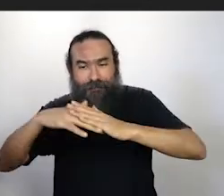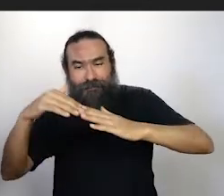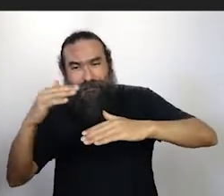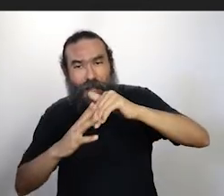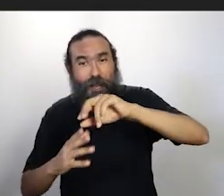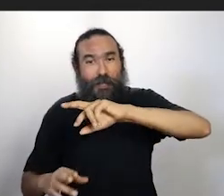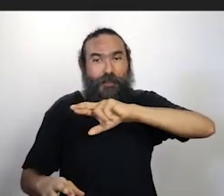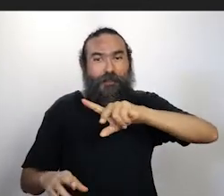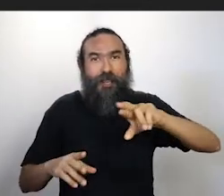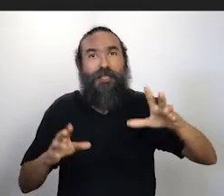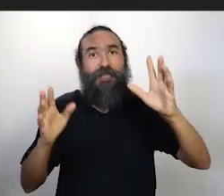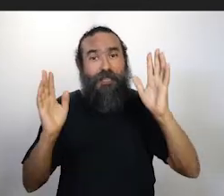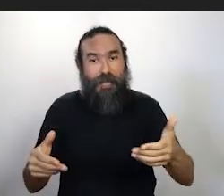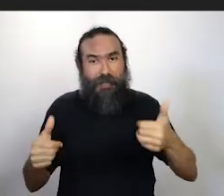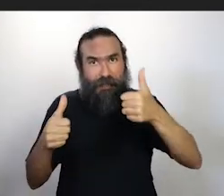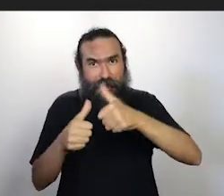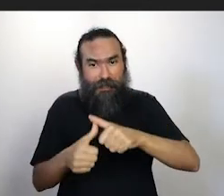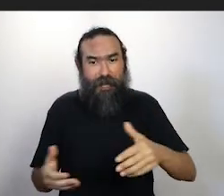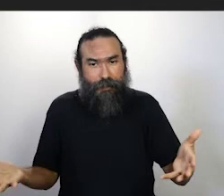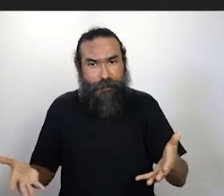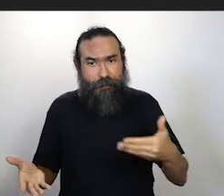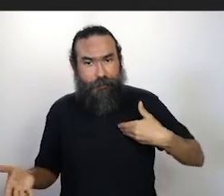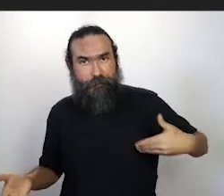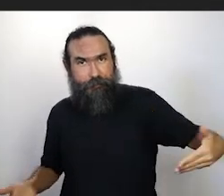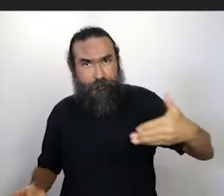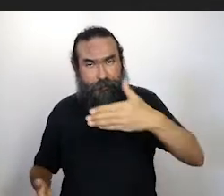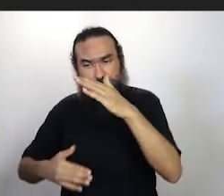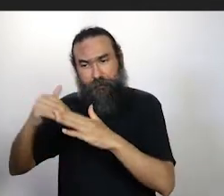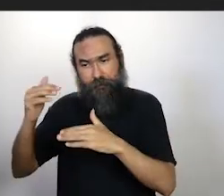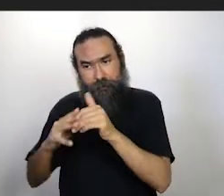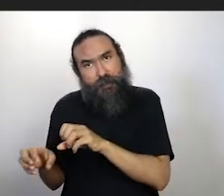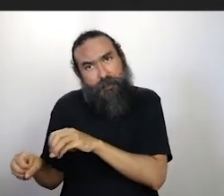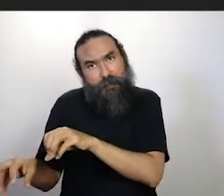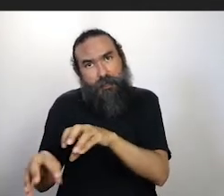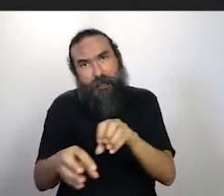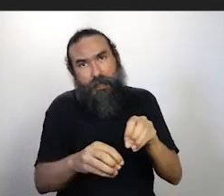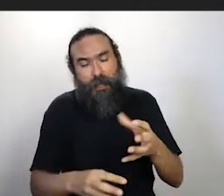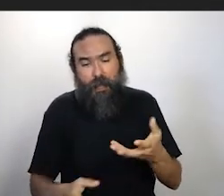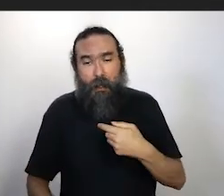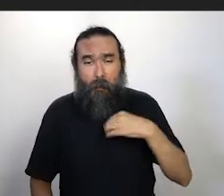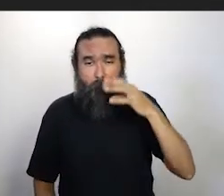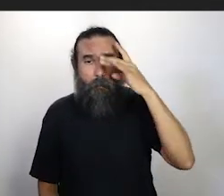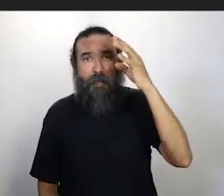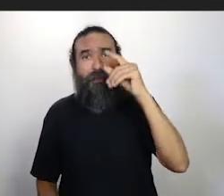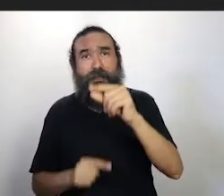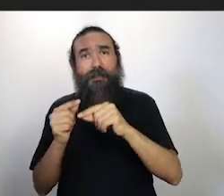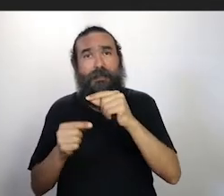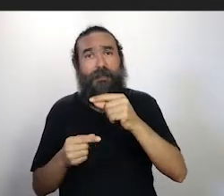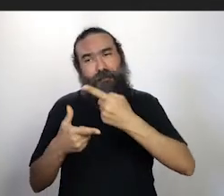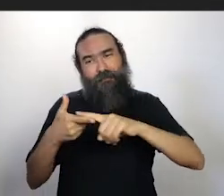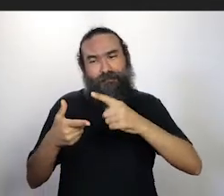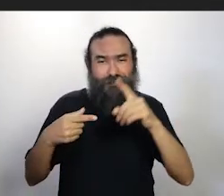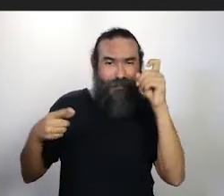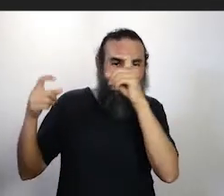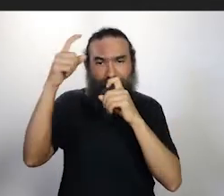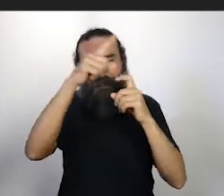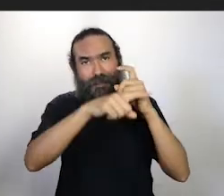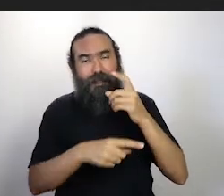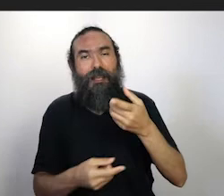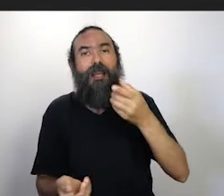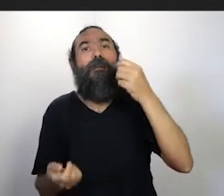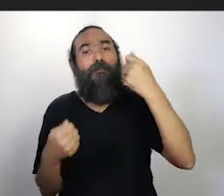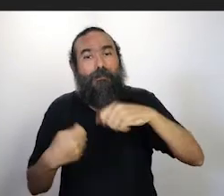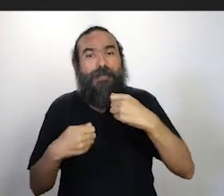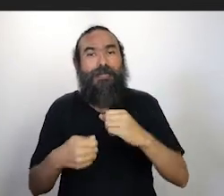parte, né? Já fazem parte do nosso processo educacional. Penso que os desafios é a questão do